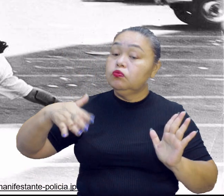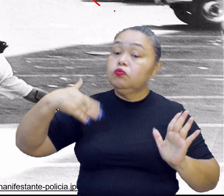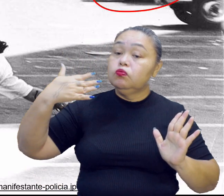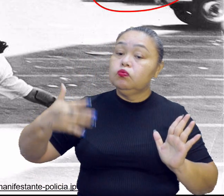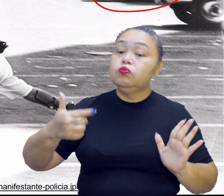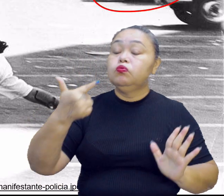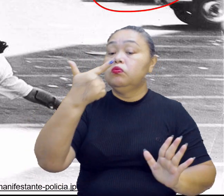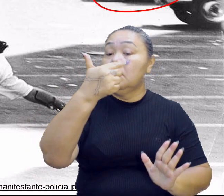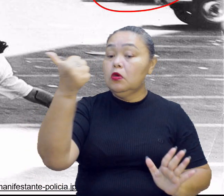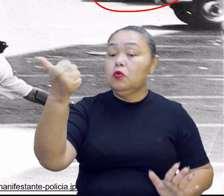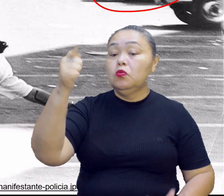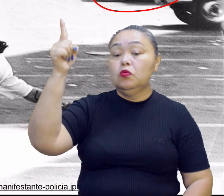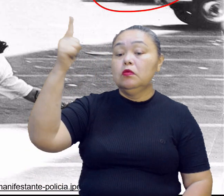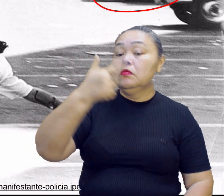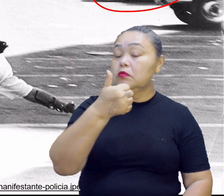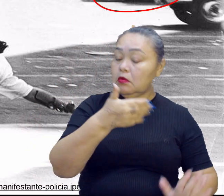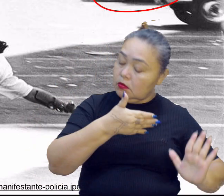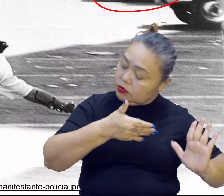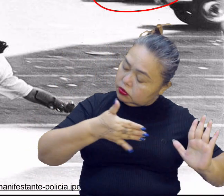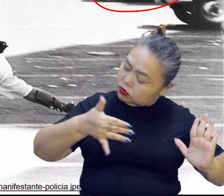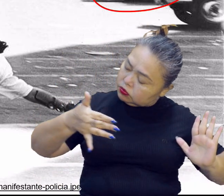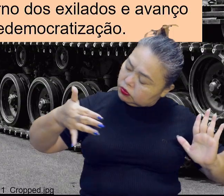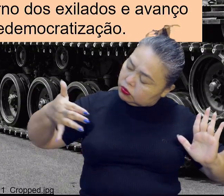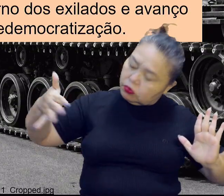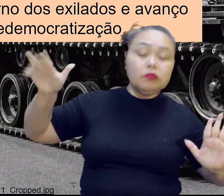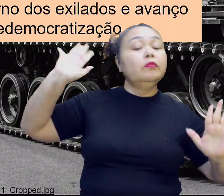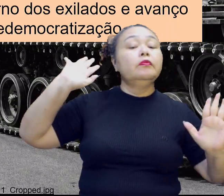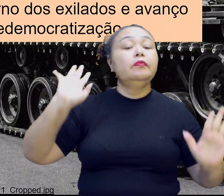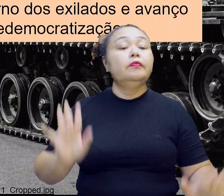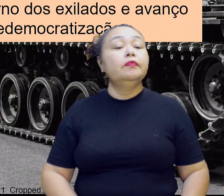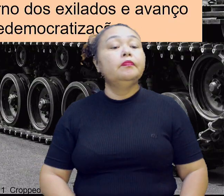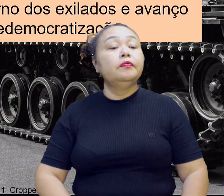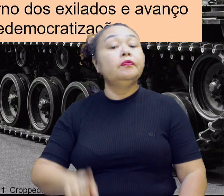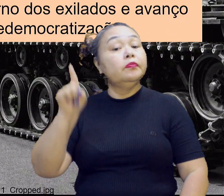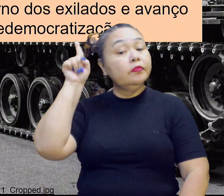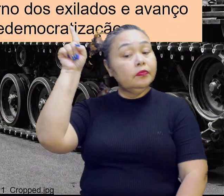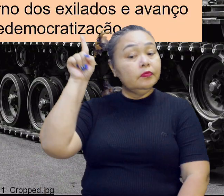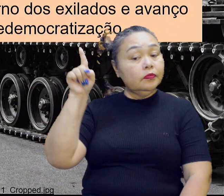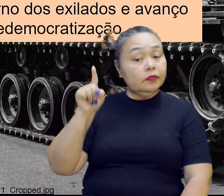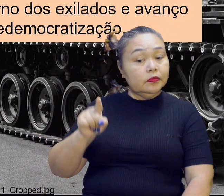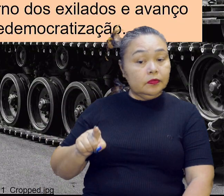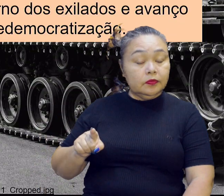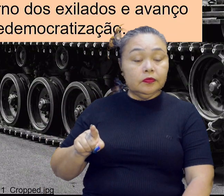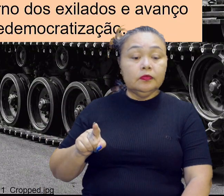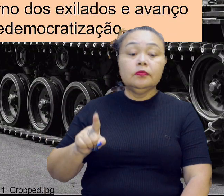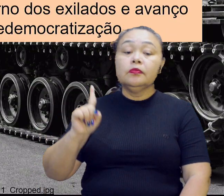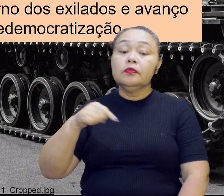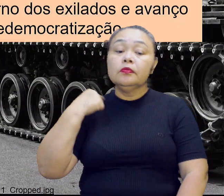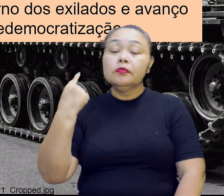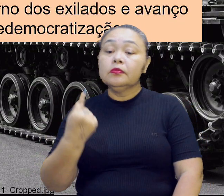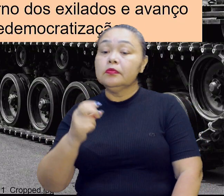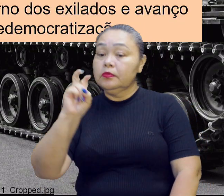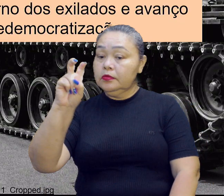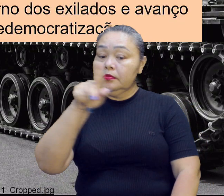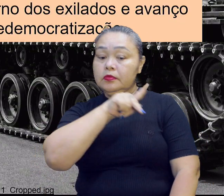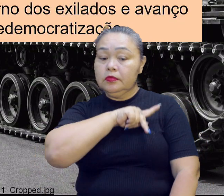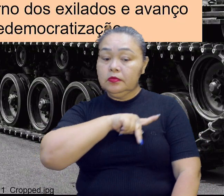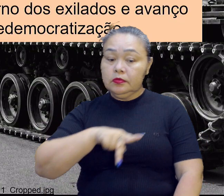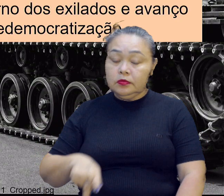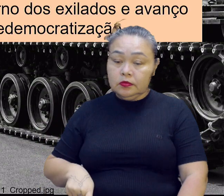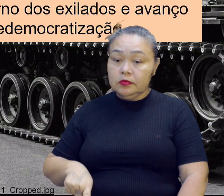durar 21 anos. E aí aqui nós vamos ter os nossos 5